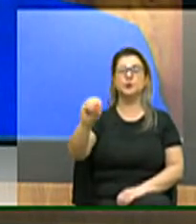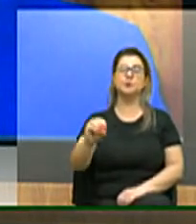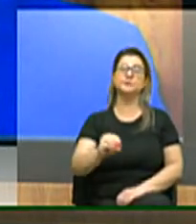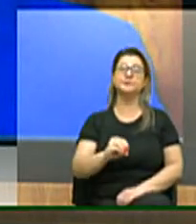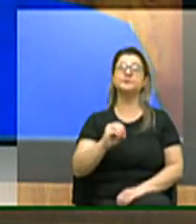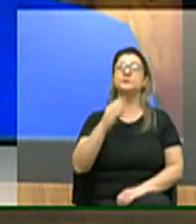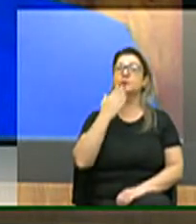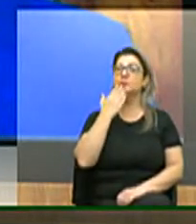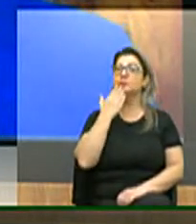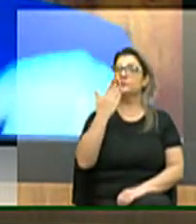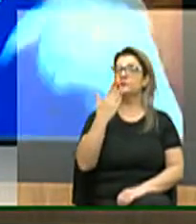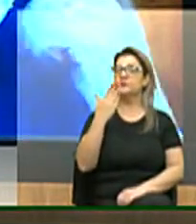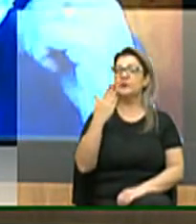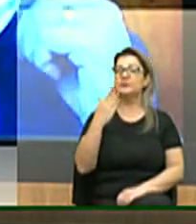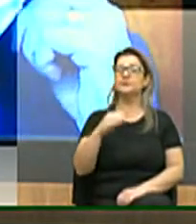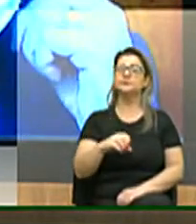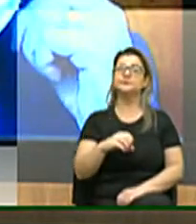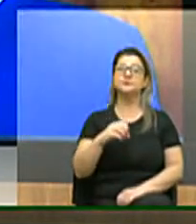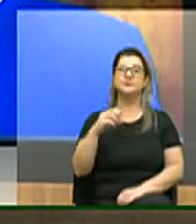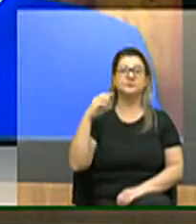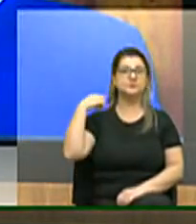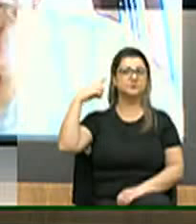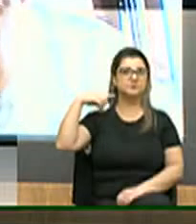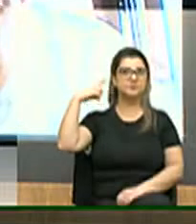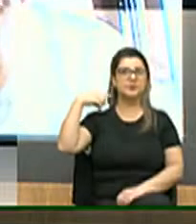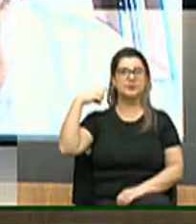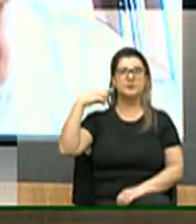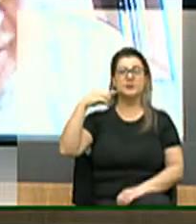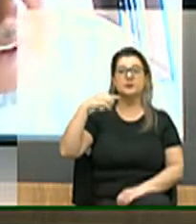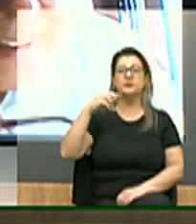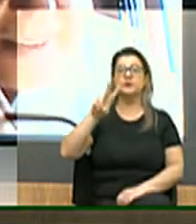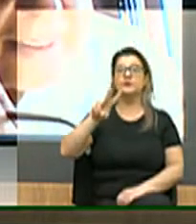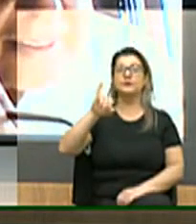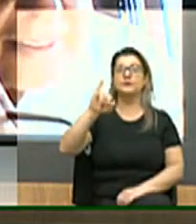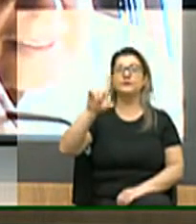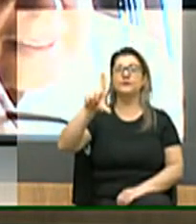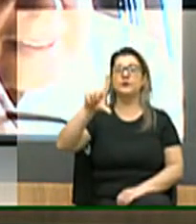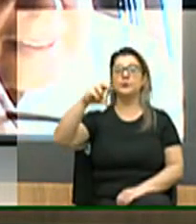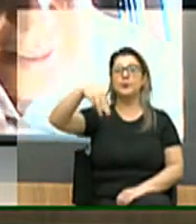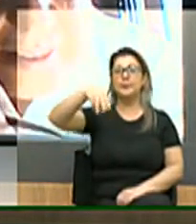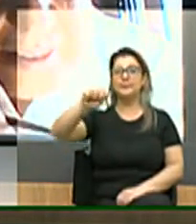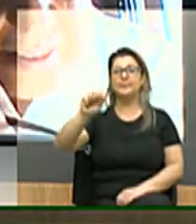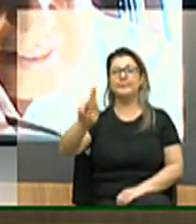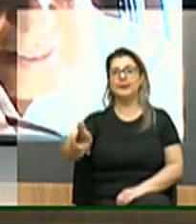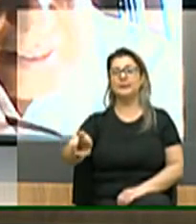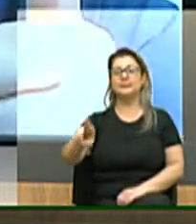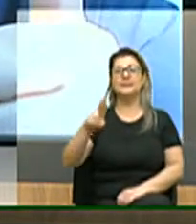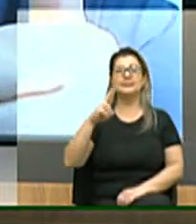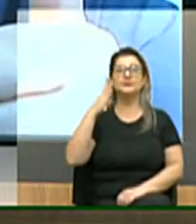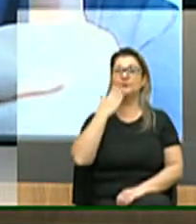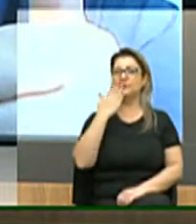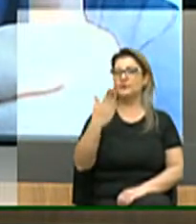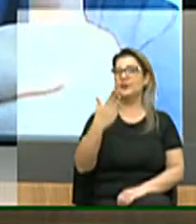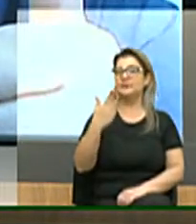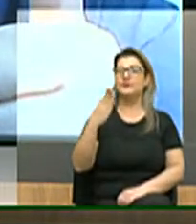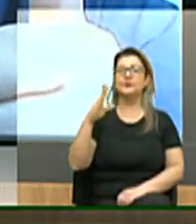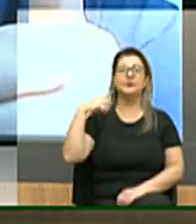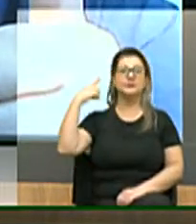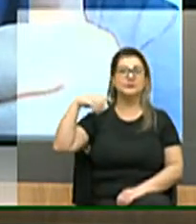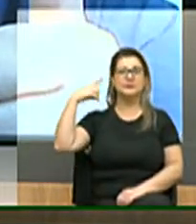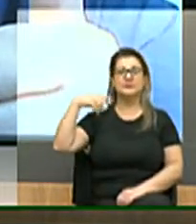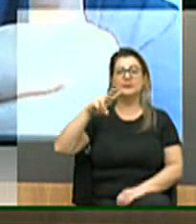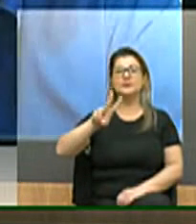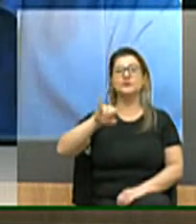favorável. Tudo bem? Deputado Vilmar Lourenço. Favorável. Deputado Eduardo Loureiro. Favorável,